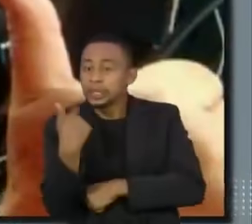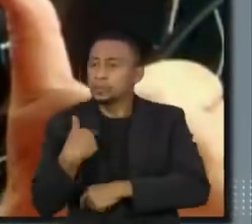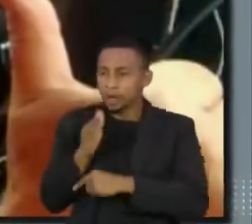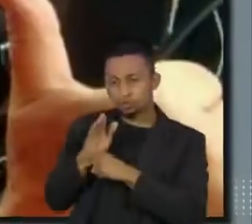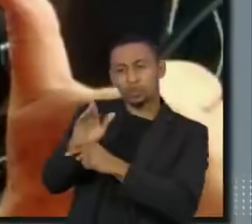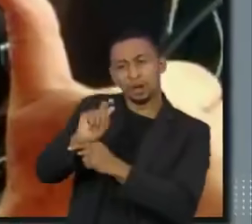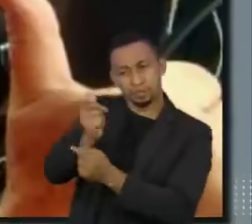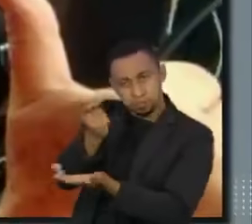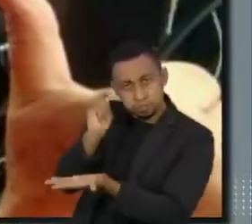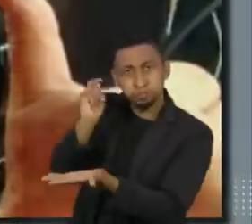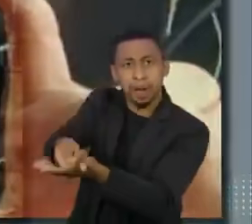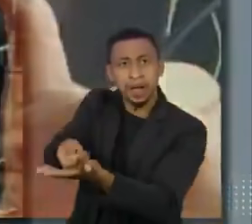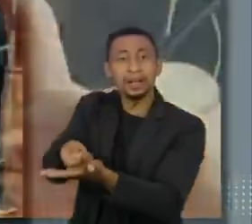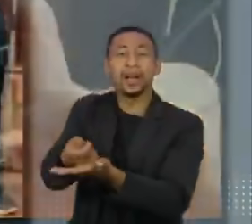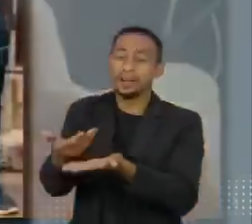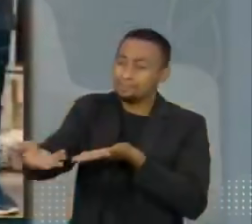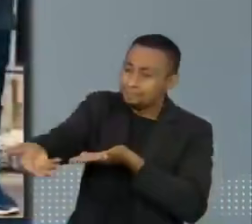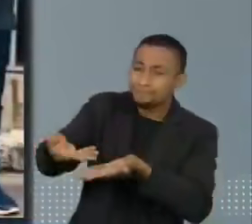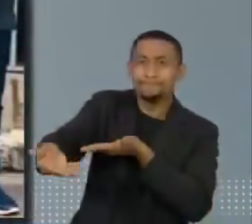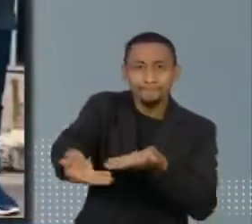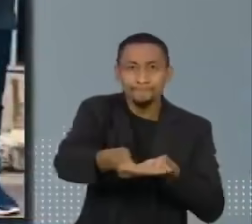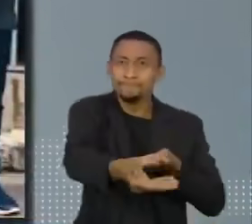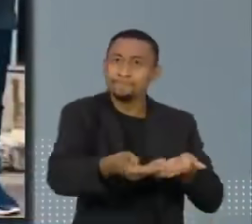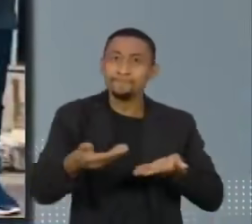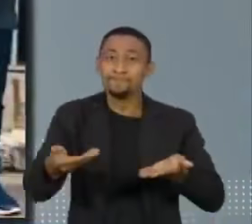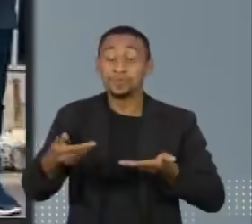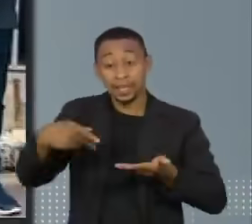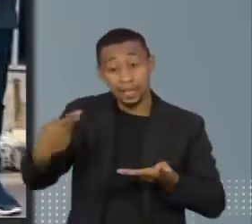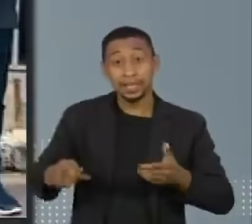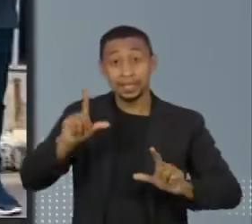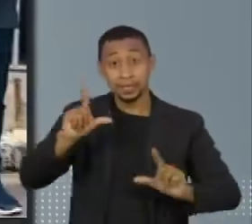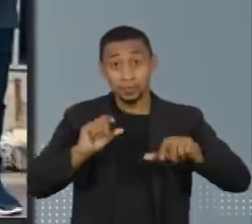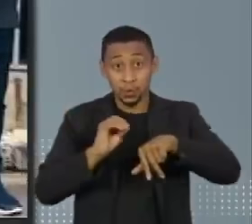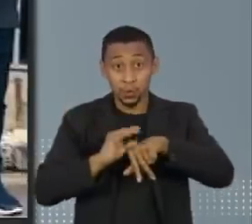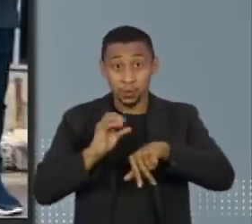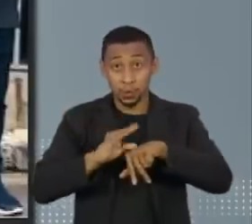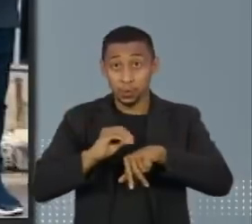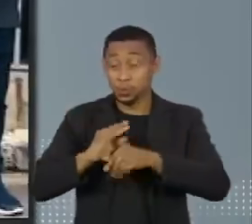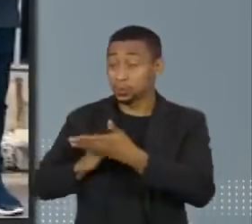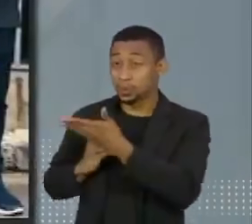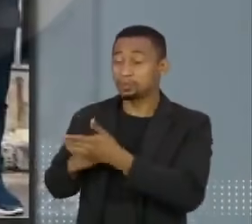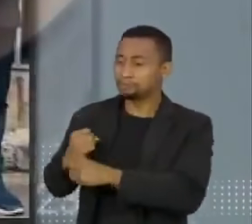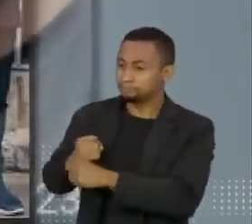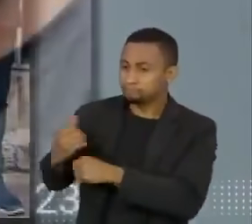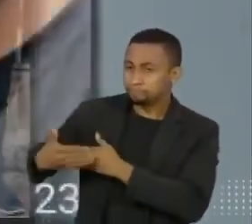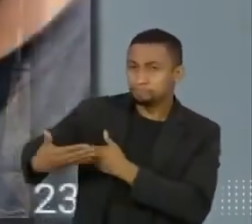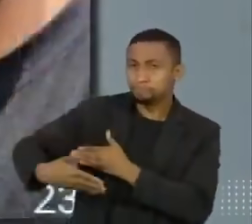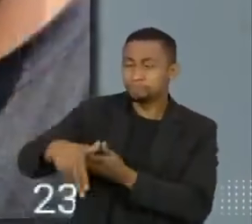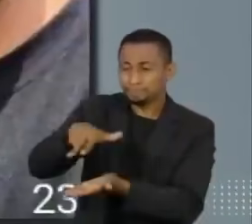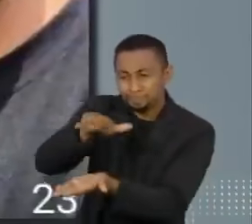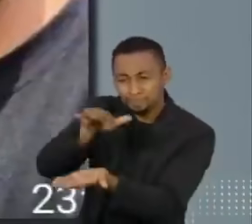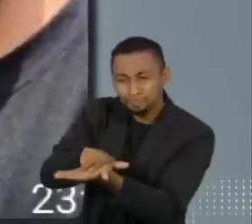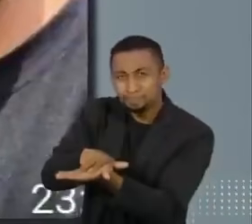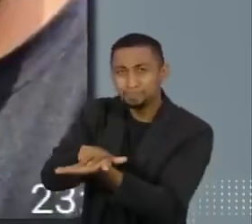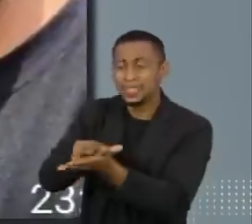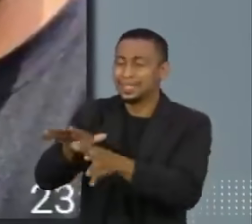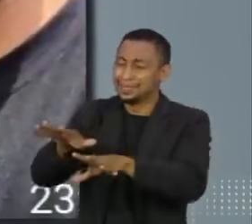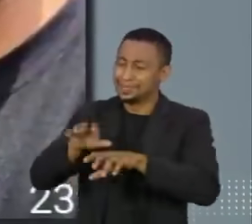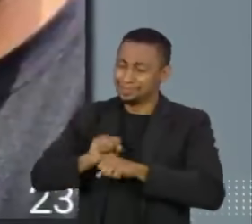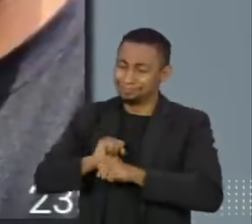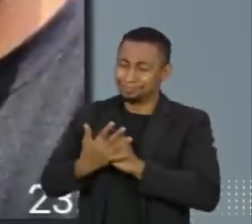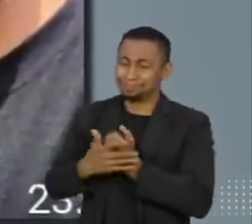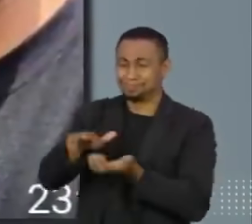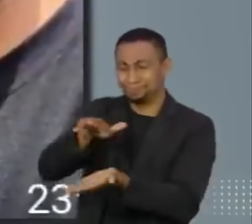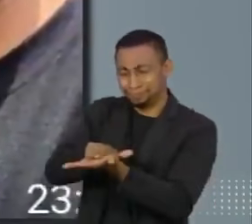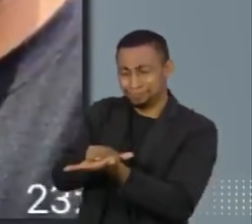de jornadas de tantos que passaram e que estão aqui na TV Cultura. Depois de um longo período de internação, o coronavírus, contraído